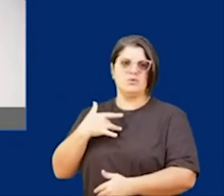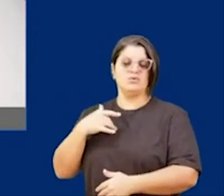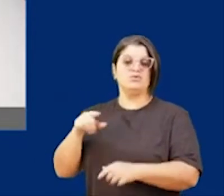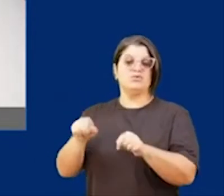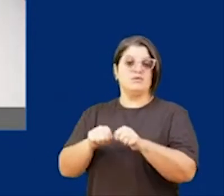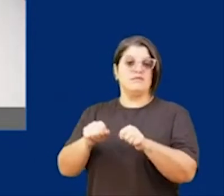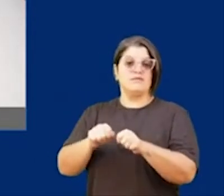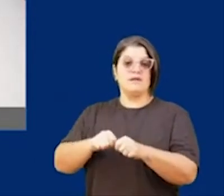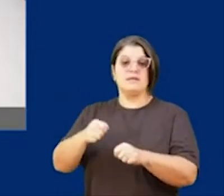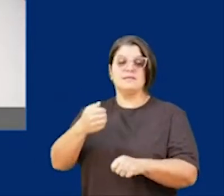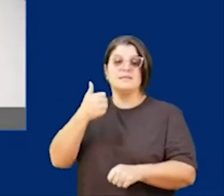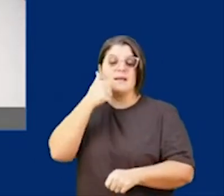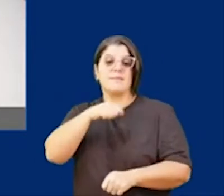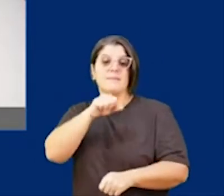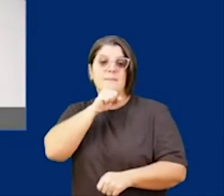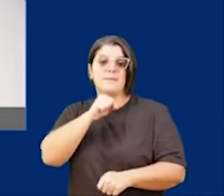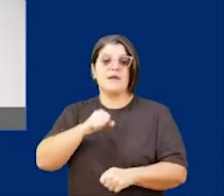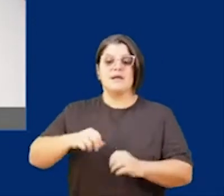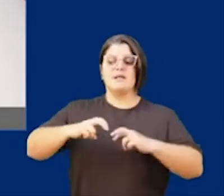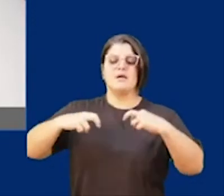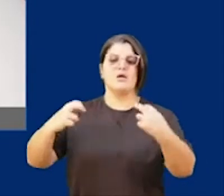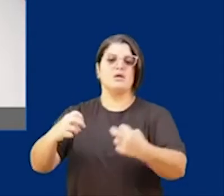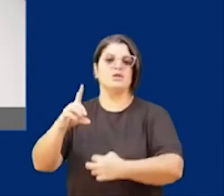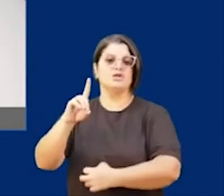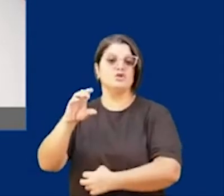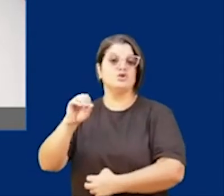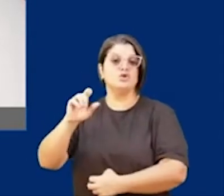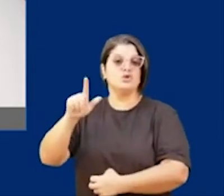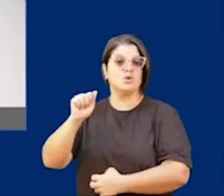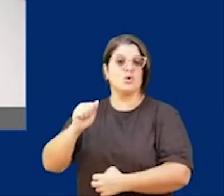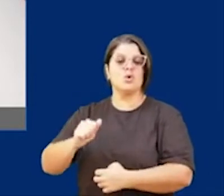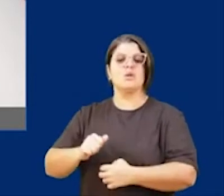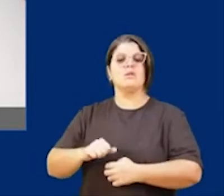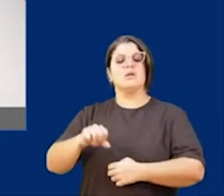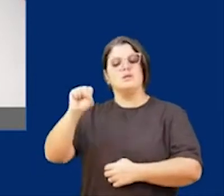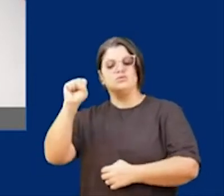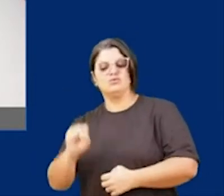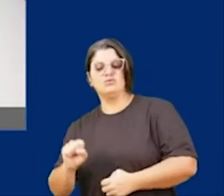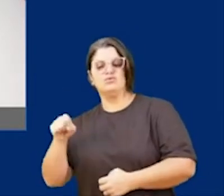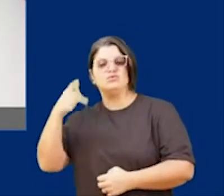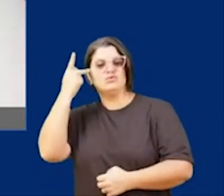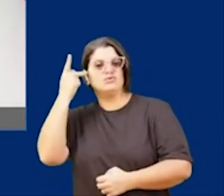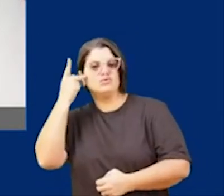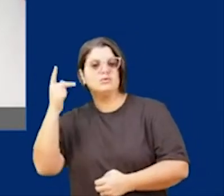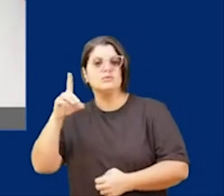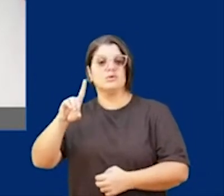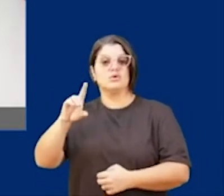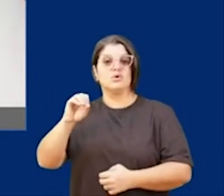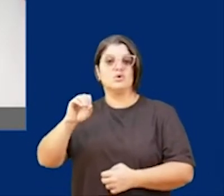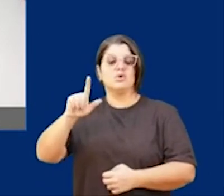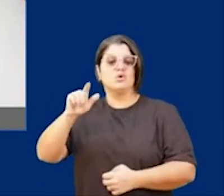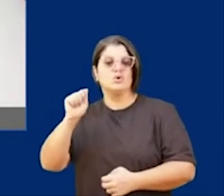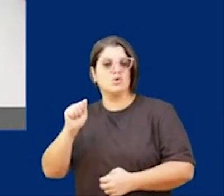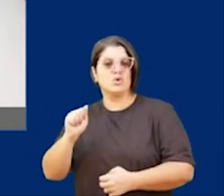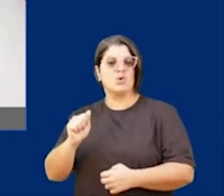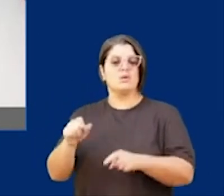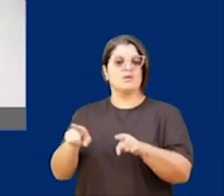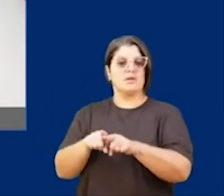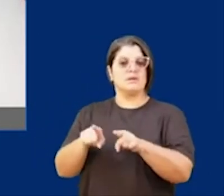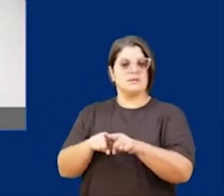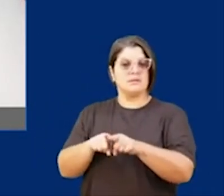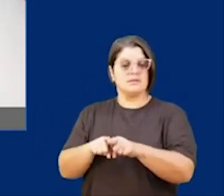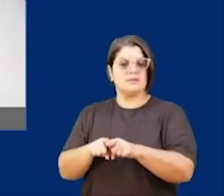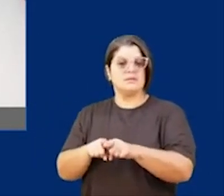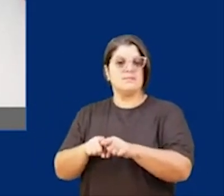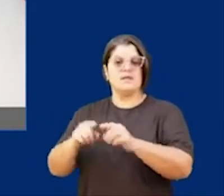Roda de Doulagem Coletiva e Periférica na Zona Sul de São Paulo. Doula na Casa Ângela e membro do Parto do